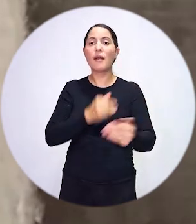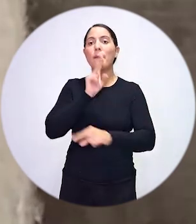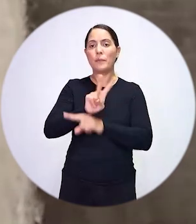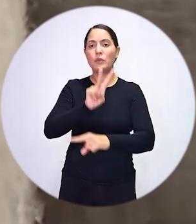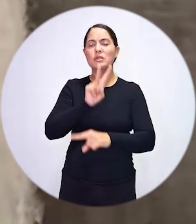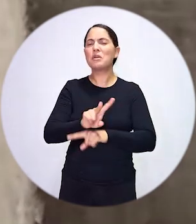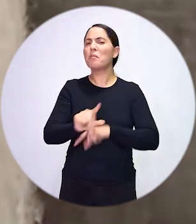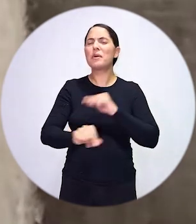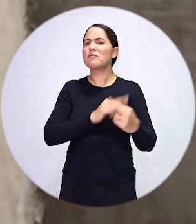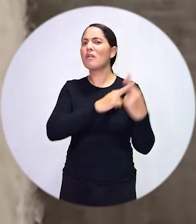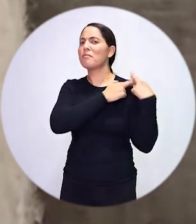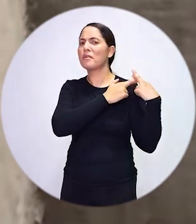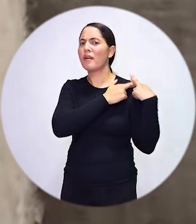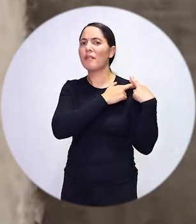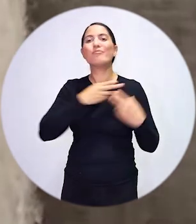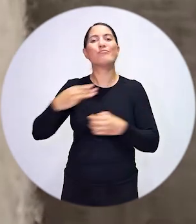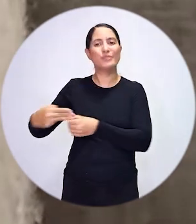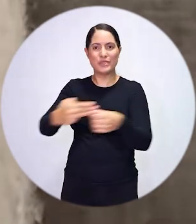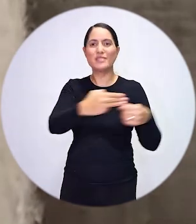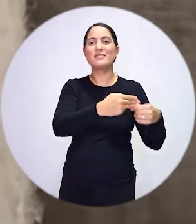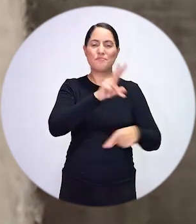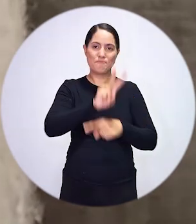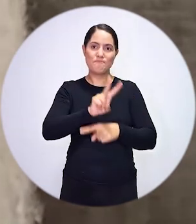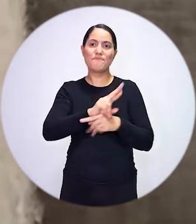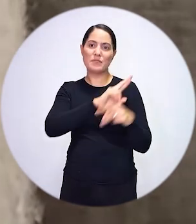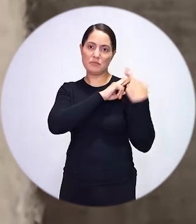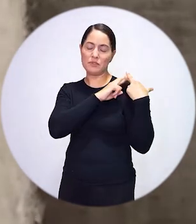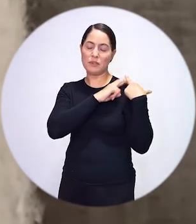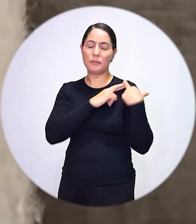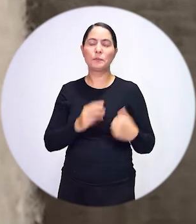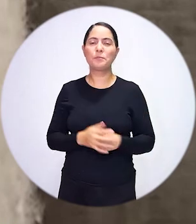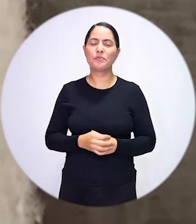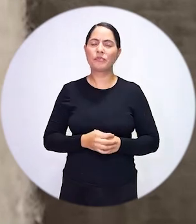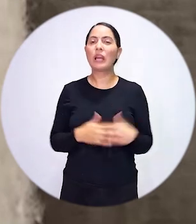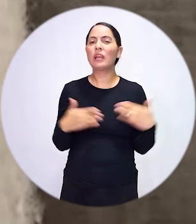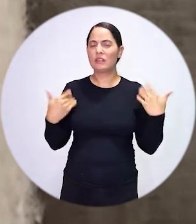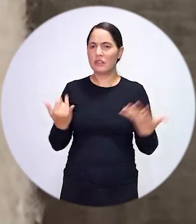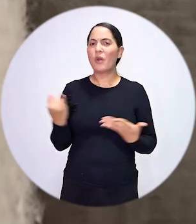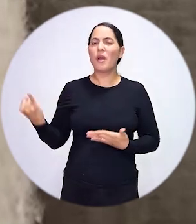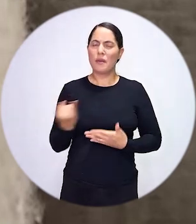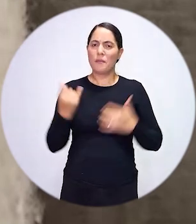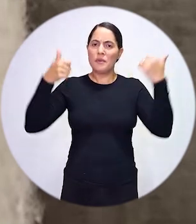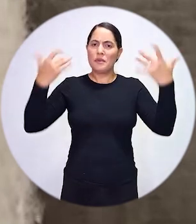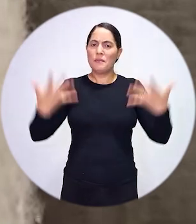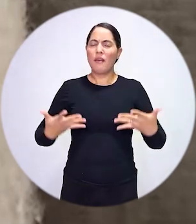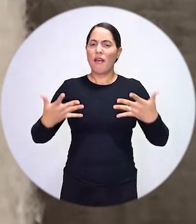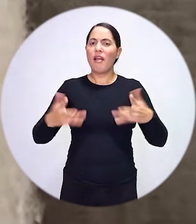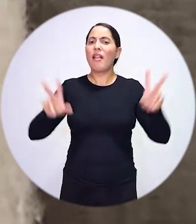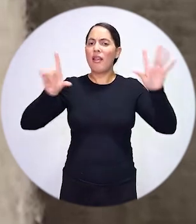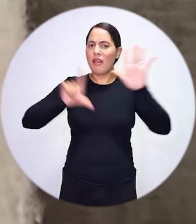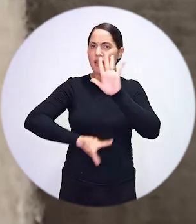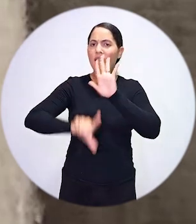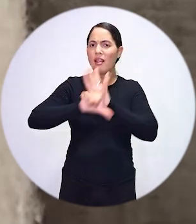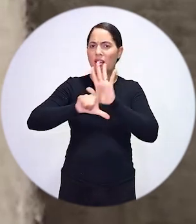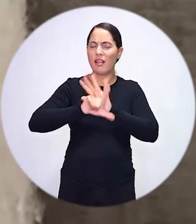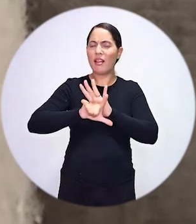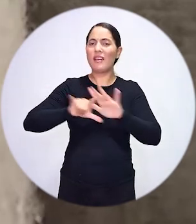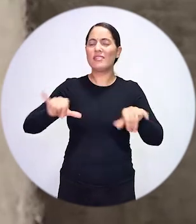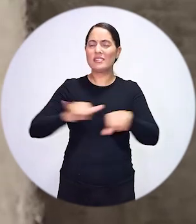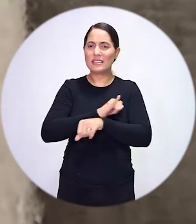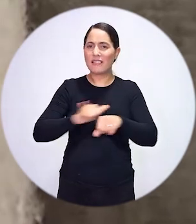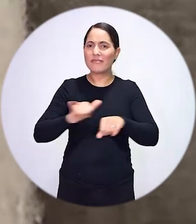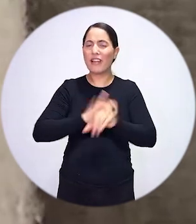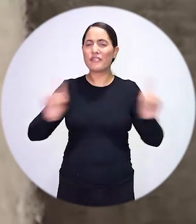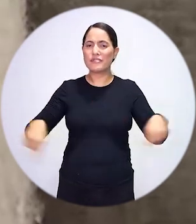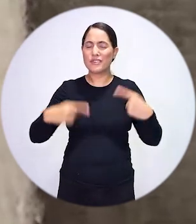que fica a cargo dos municípios. Eu acho que é importante dizer que, no primeiro momento, me parece que a legislação ela é uma iniciativa voltada